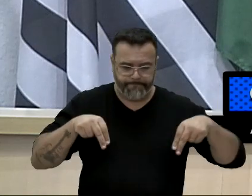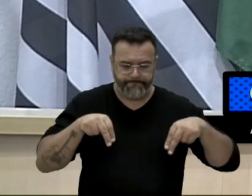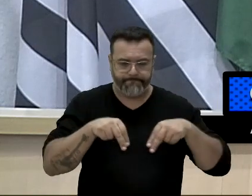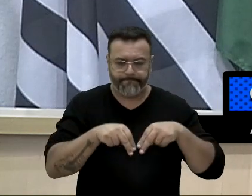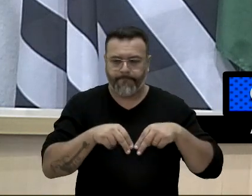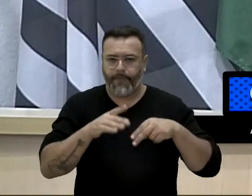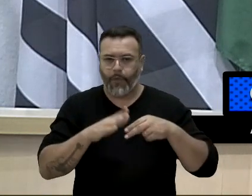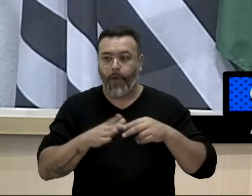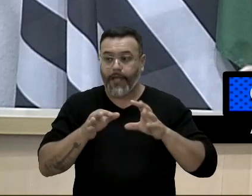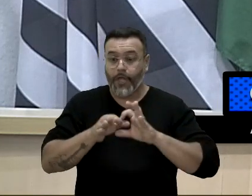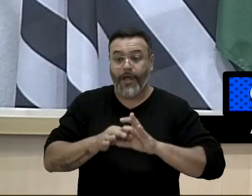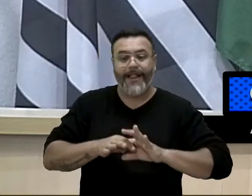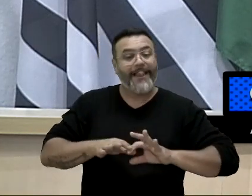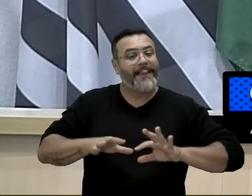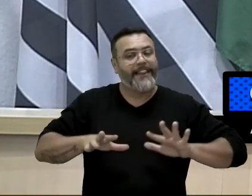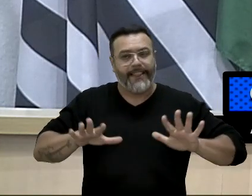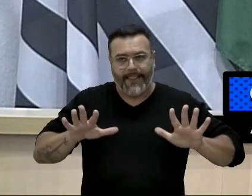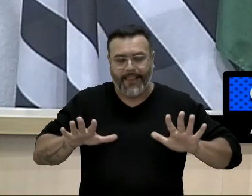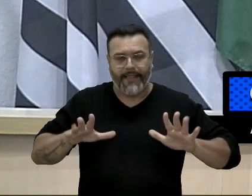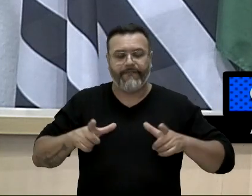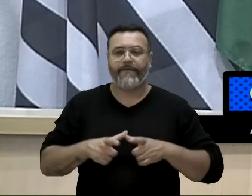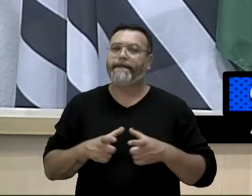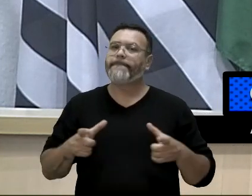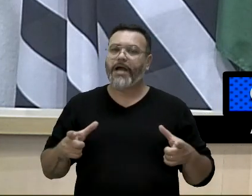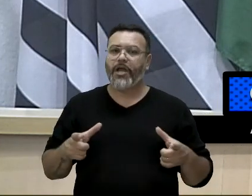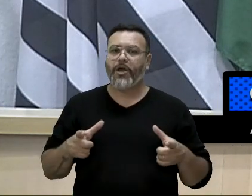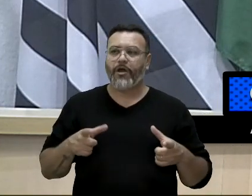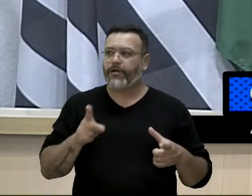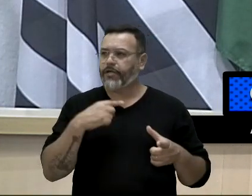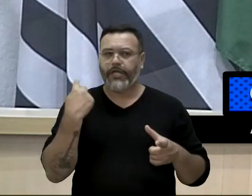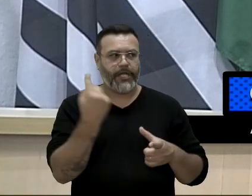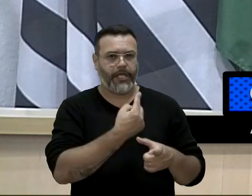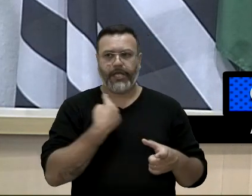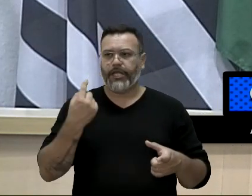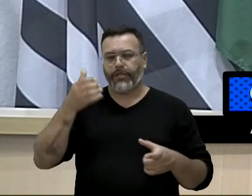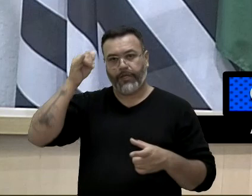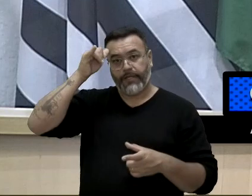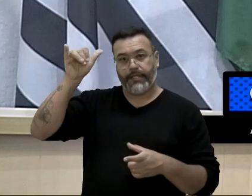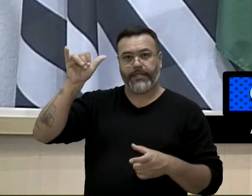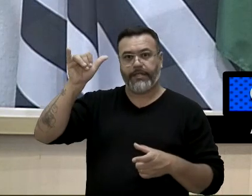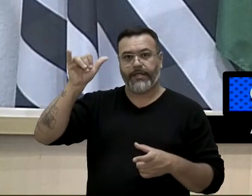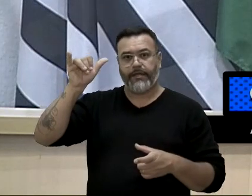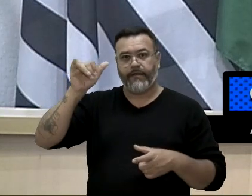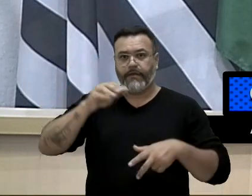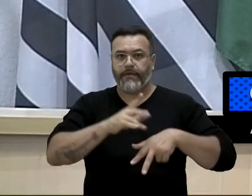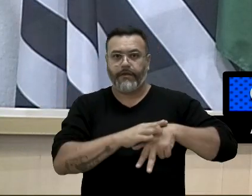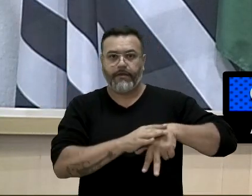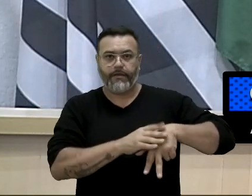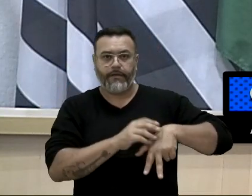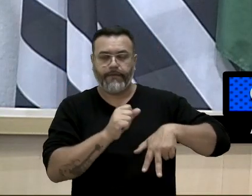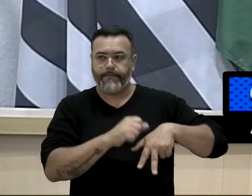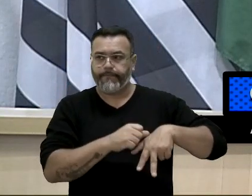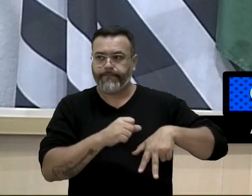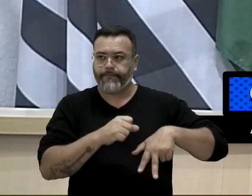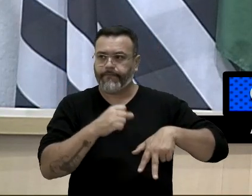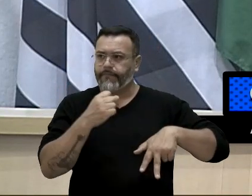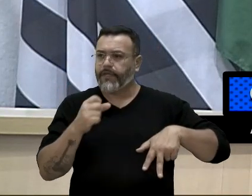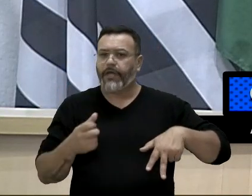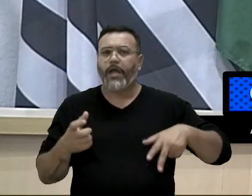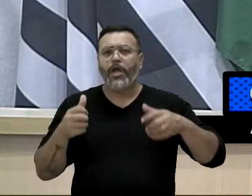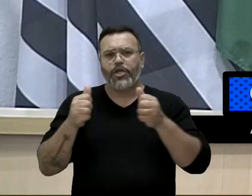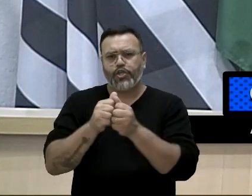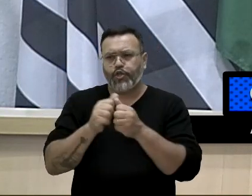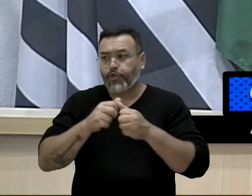uma liberdade maior, né? A gente evita que tenha essas pacientes junto